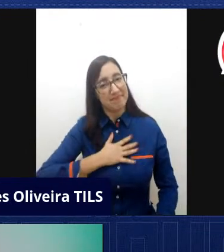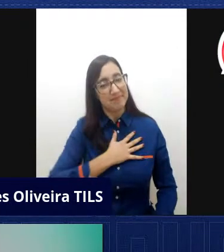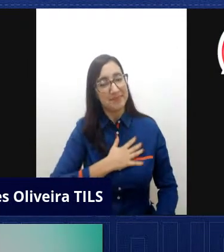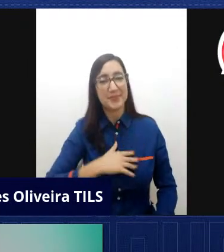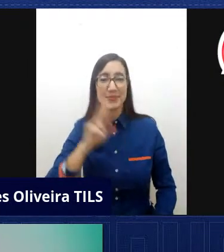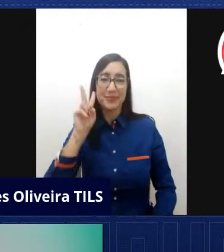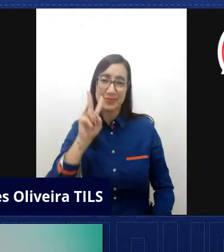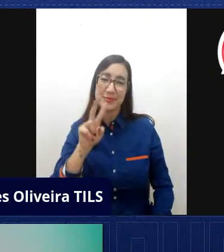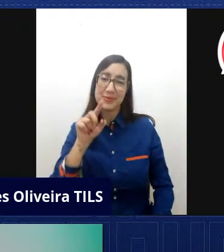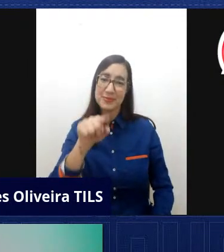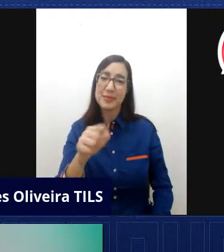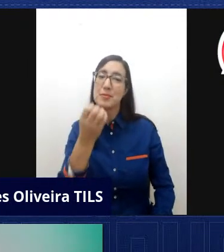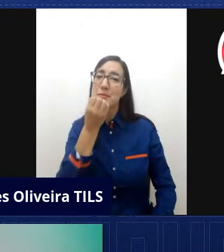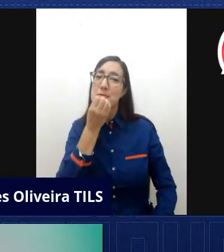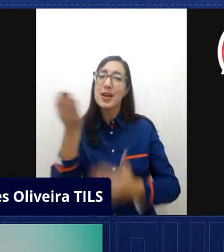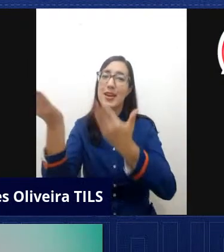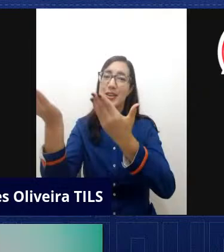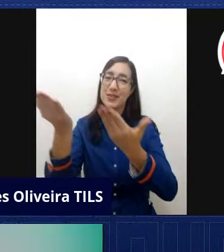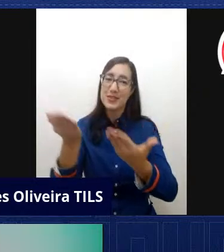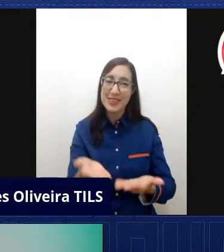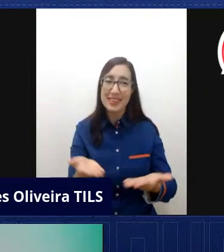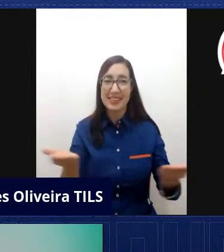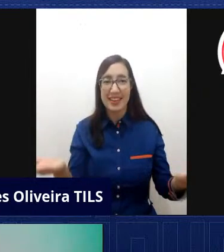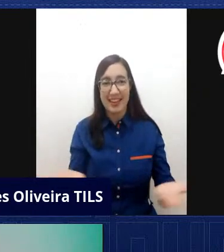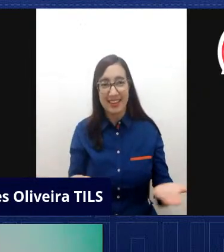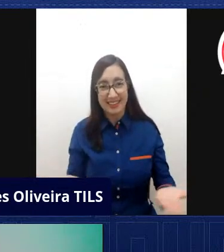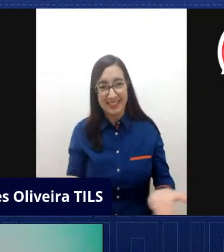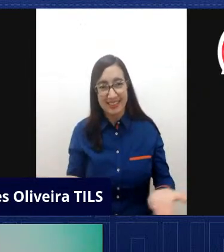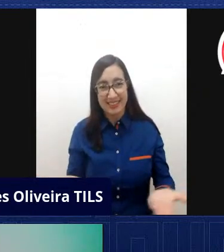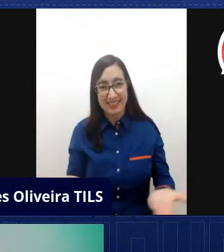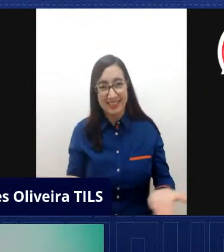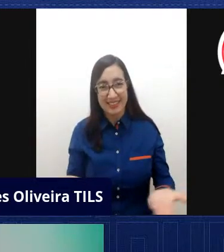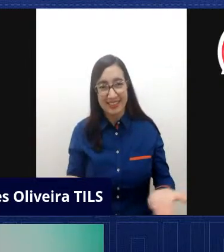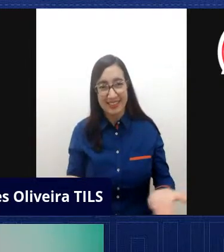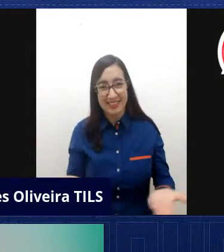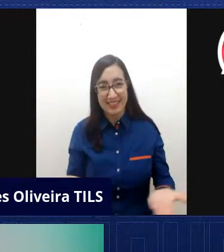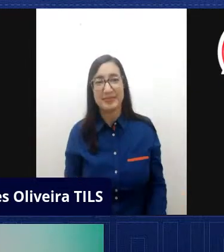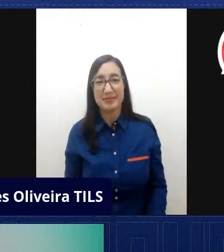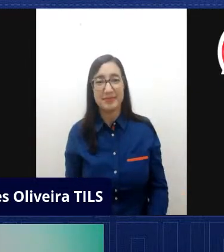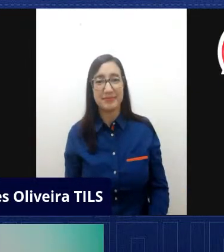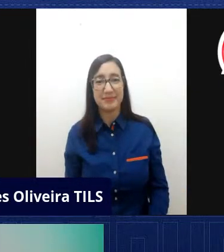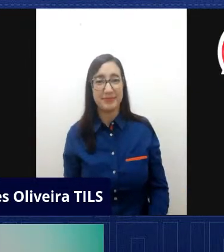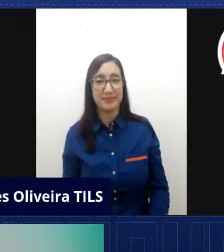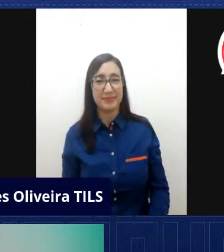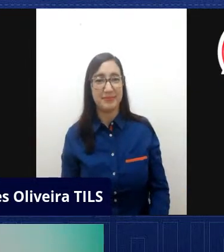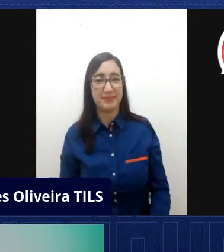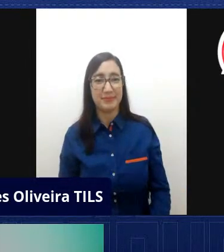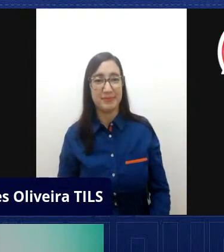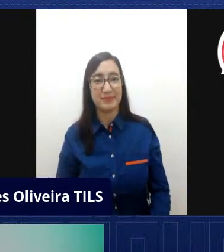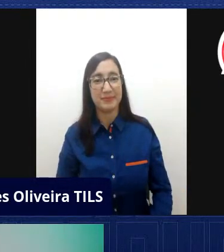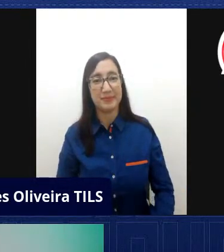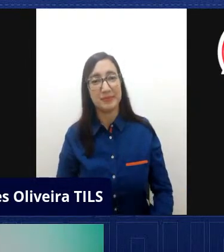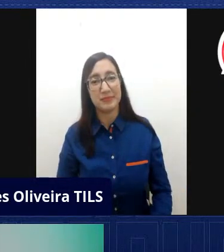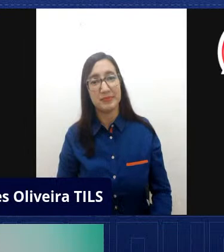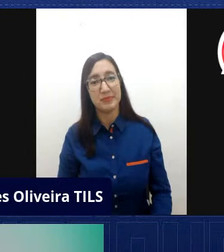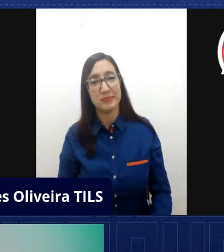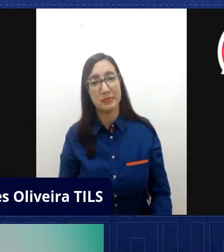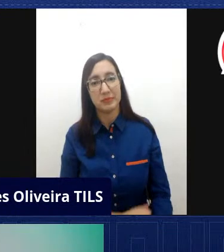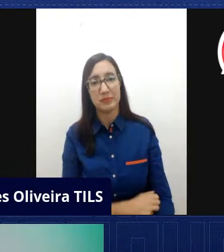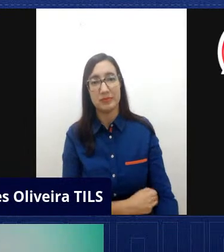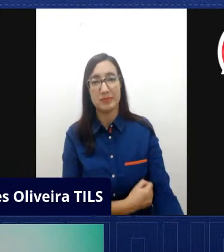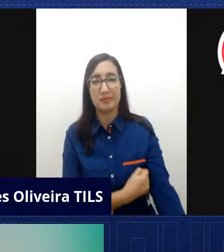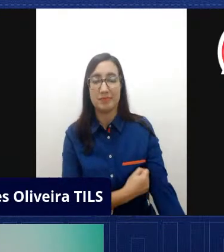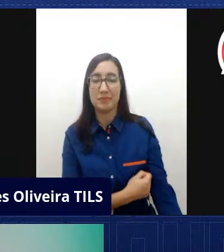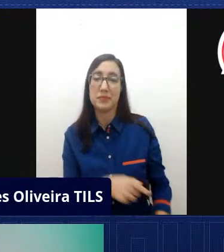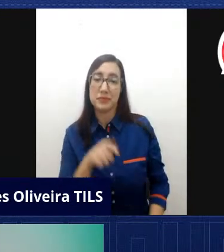seja bem-vinda. E a gente, assim, você podia se apresentar um pouco mais, né, e comentar um pouco como é que você percebe, né, a